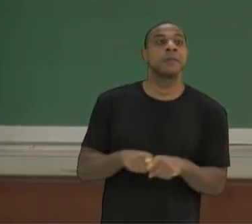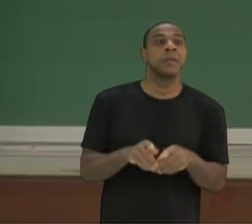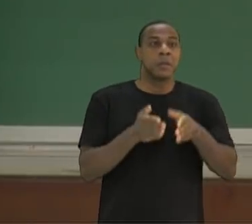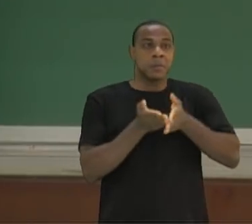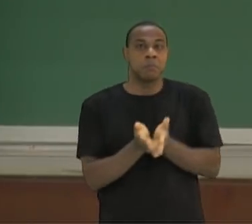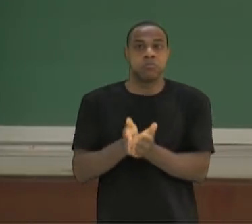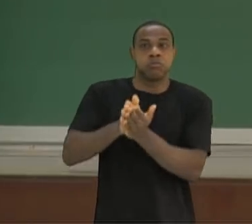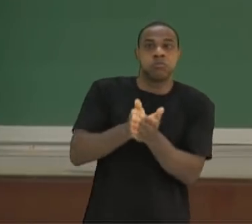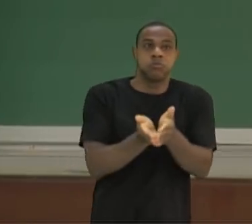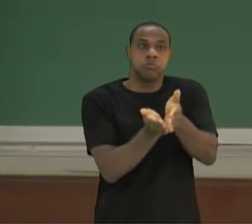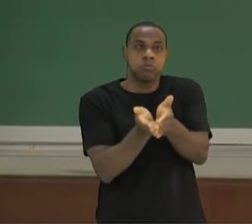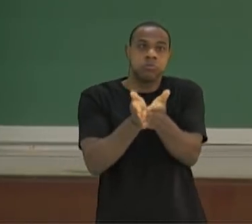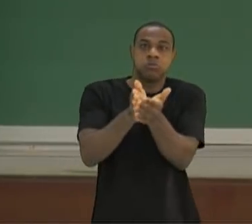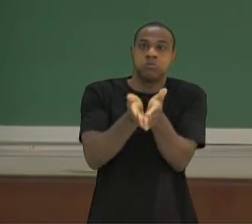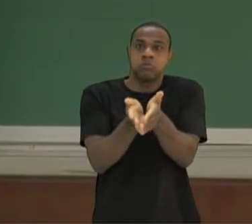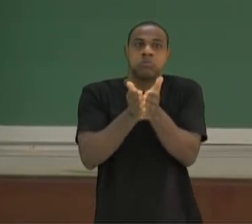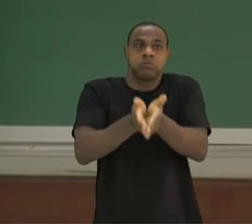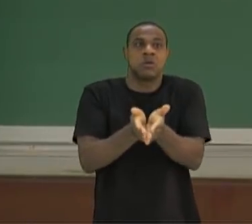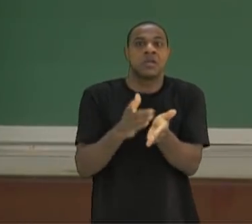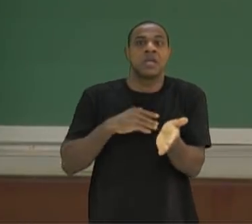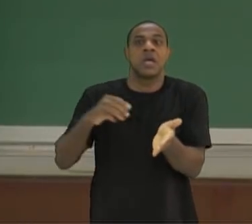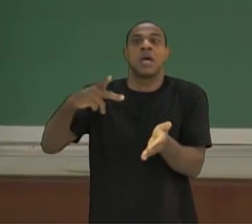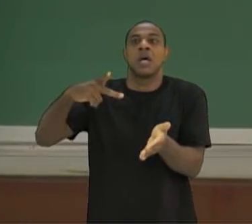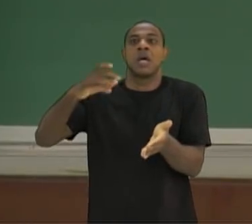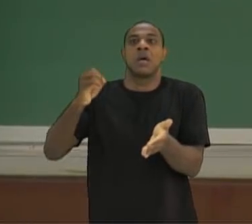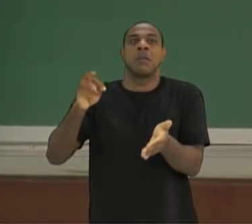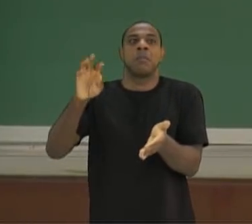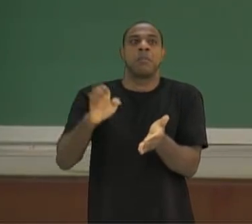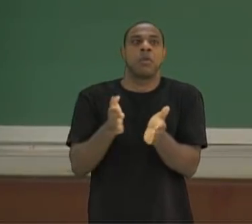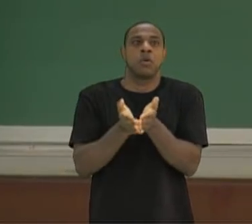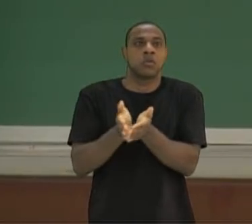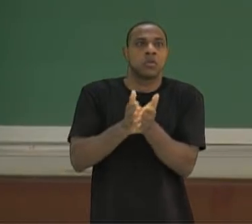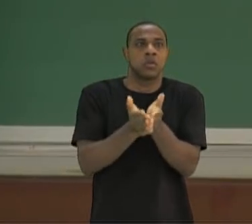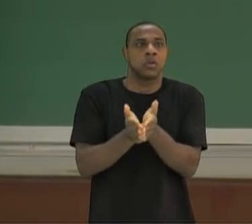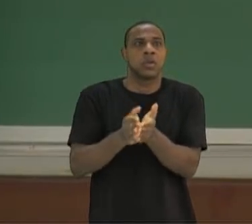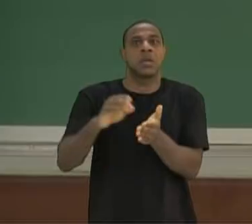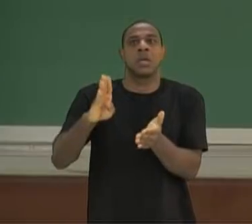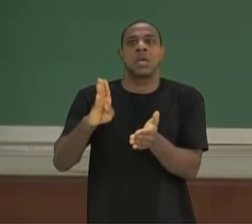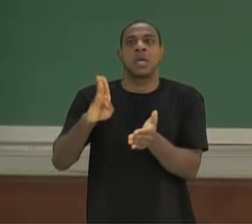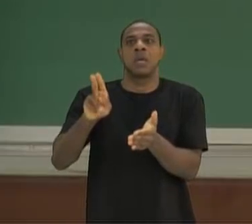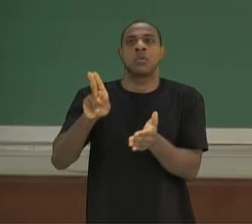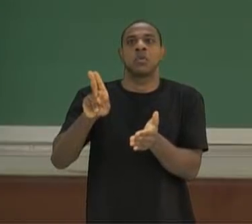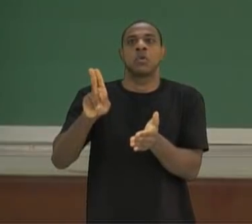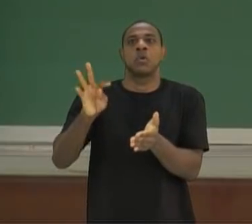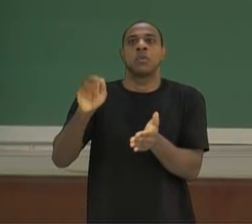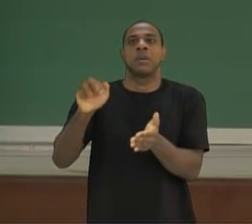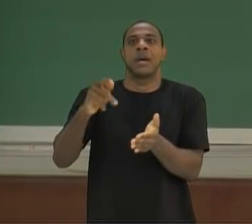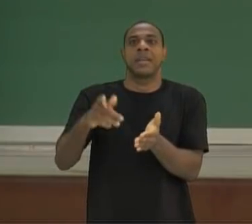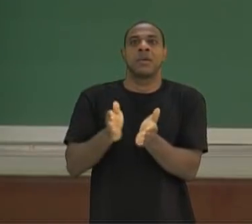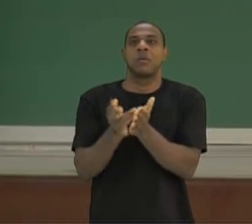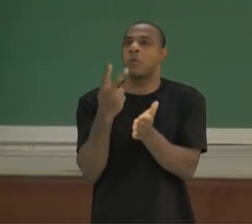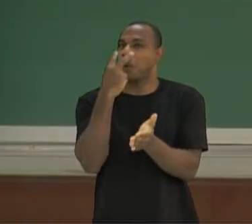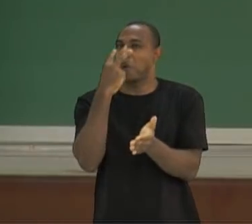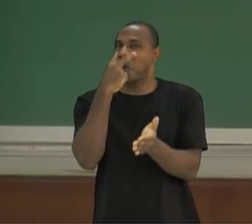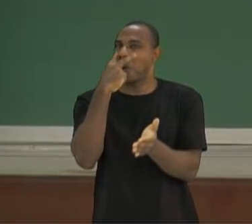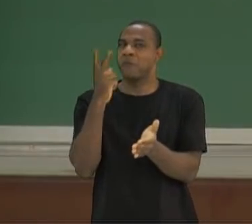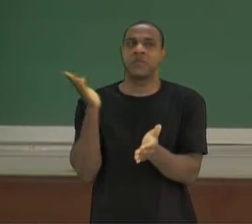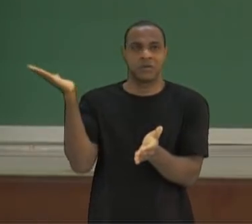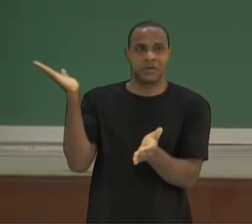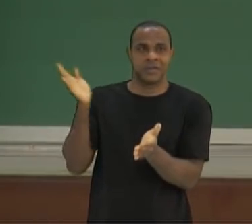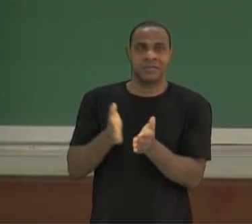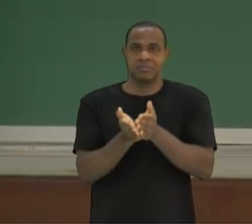grande, então nós vamos ter ali o porto Tubarão da cidade de Vitória, do Rio de Janeiro